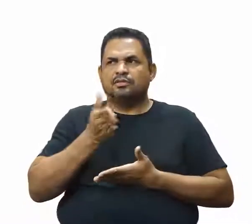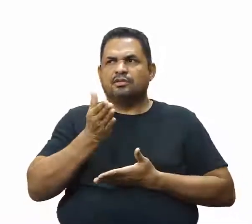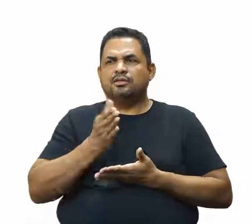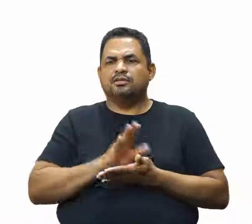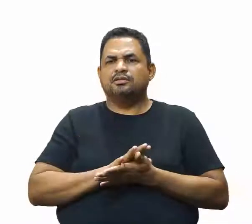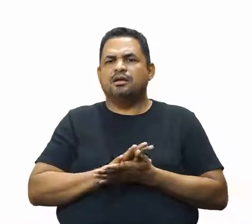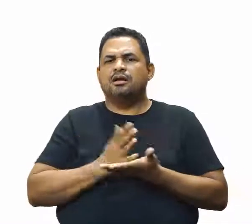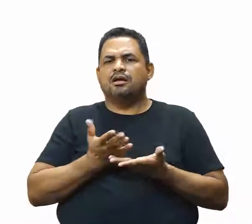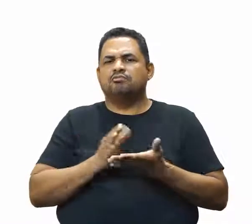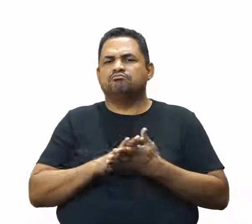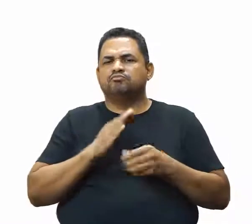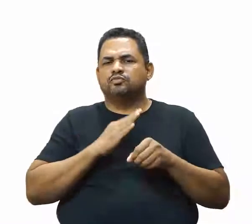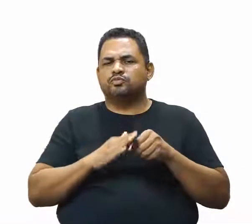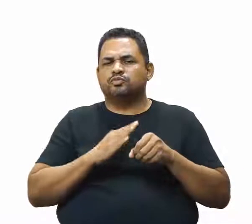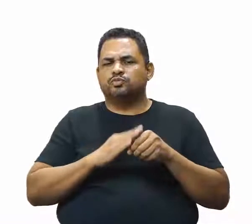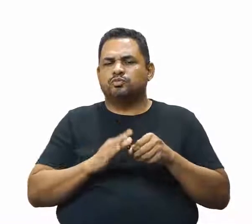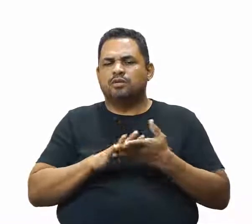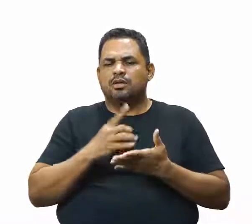tomates secos